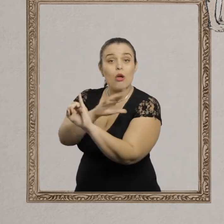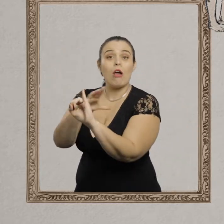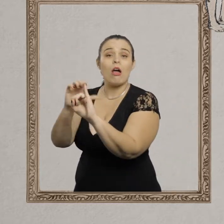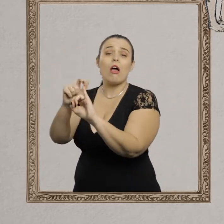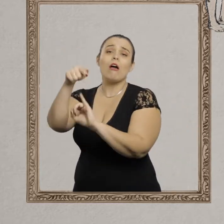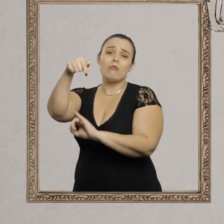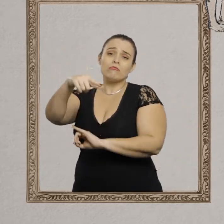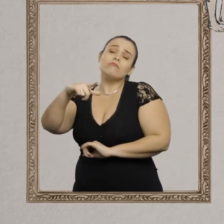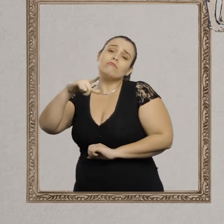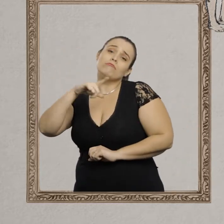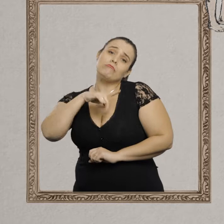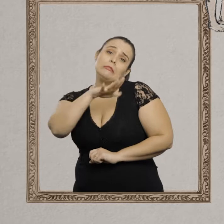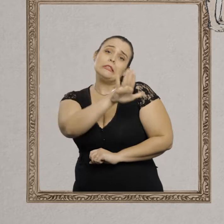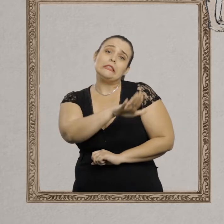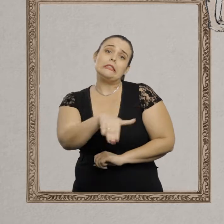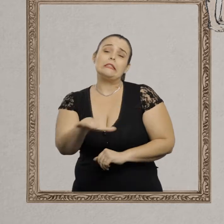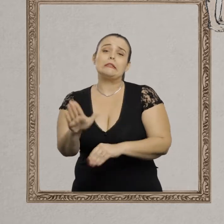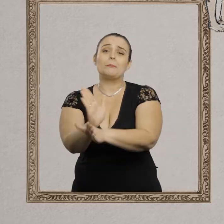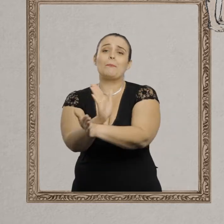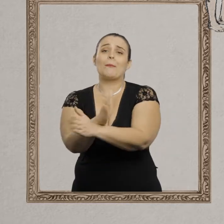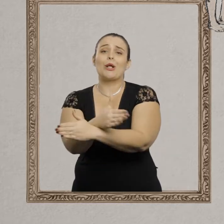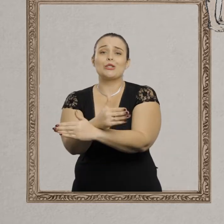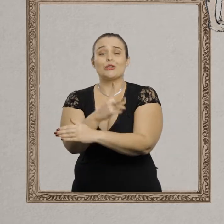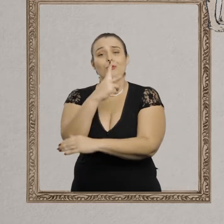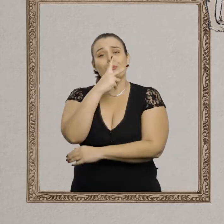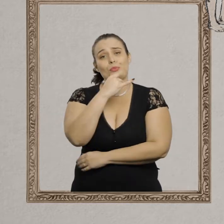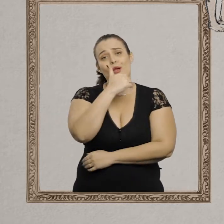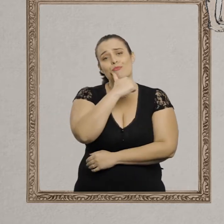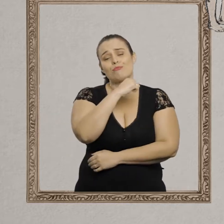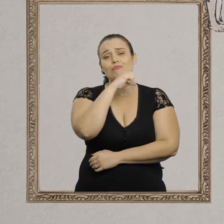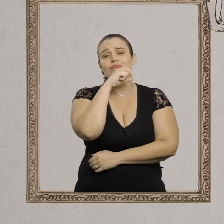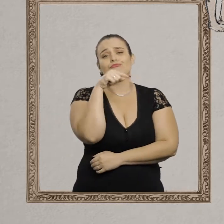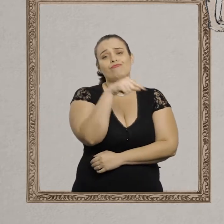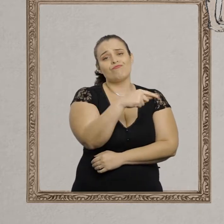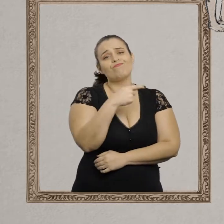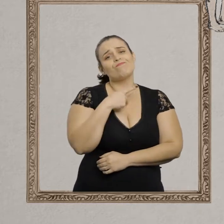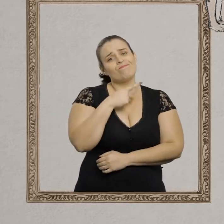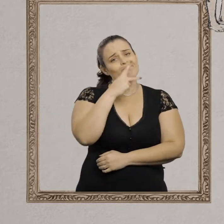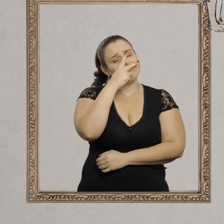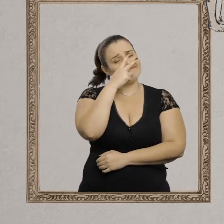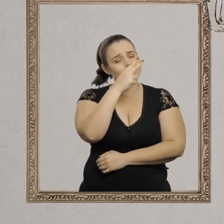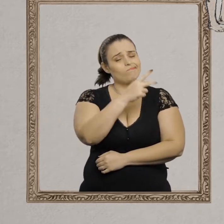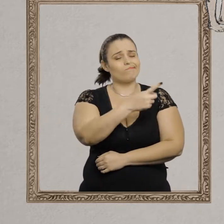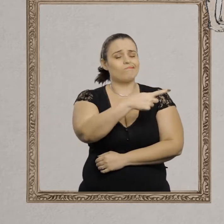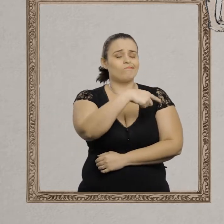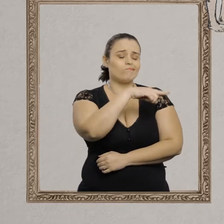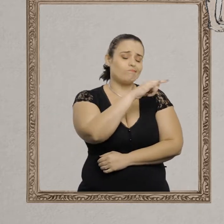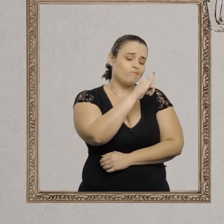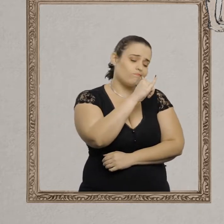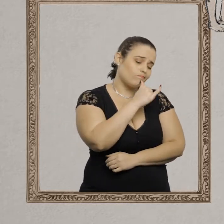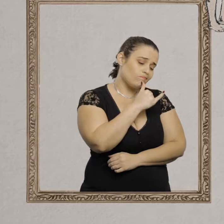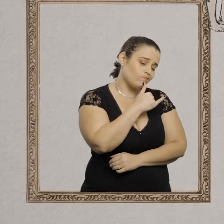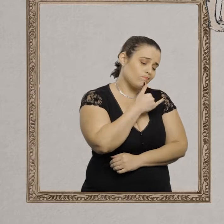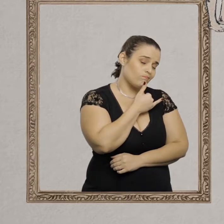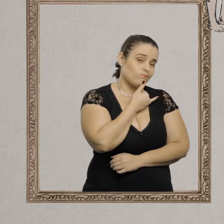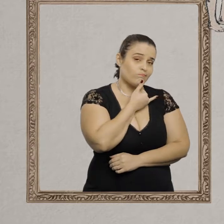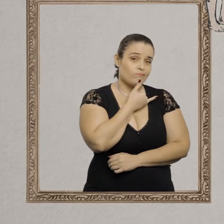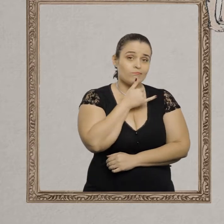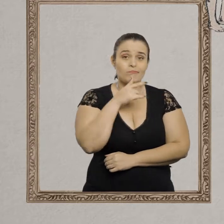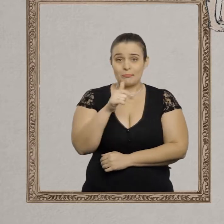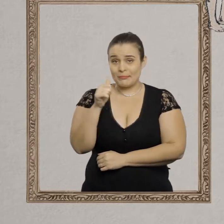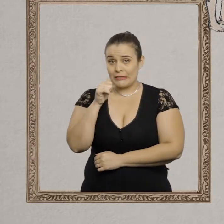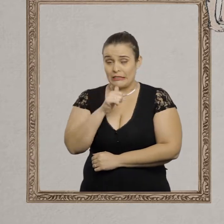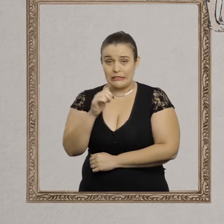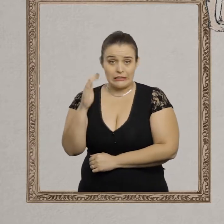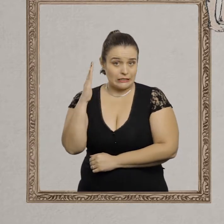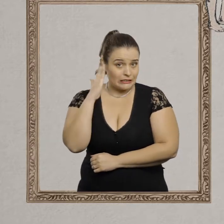crianças perdidas. Os pais das crianças devem ter ficado muito tristes. A menina sabia que